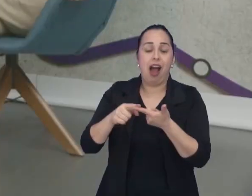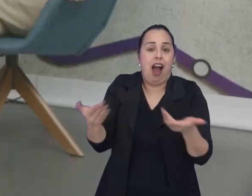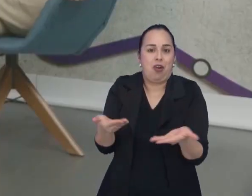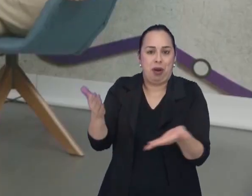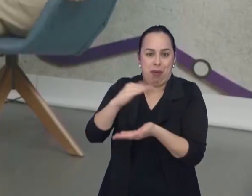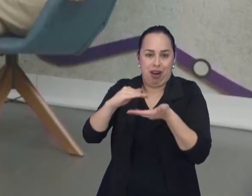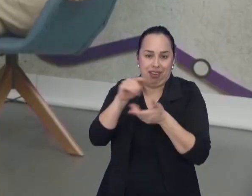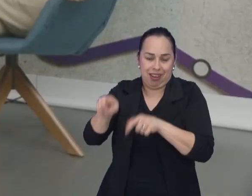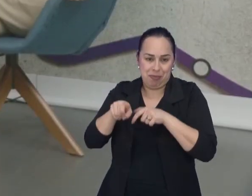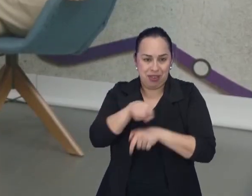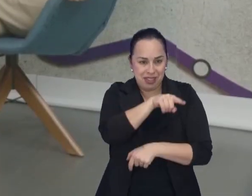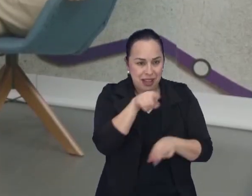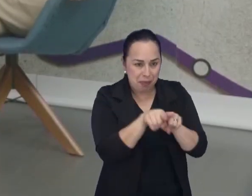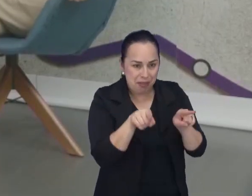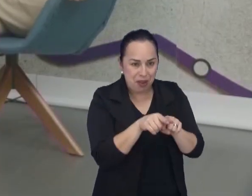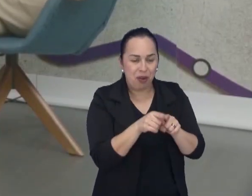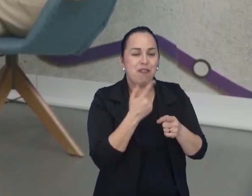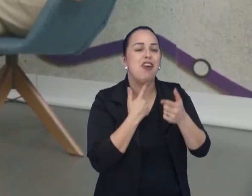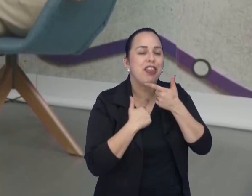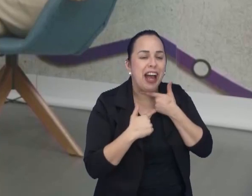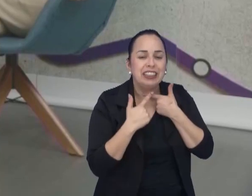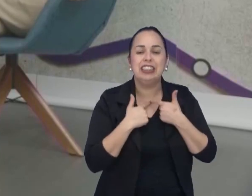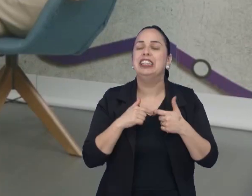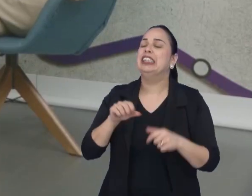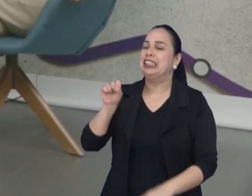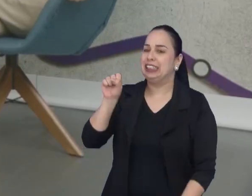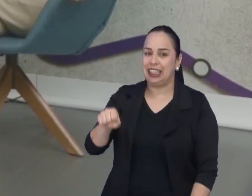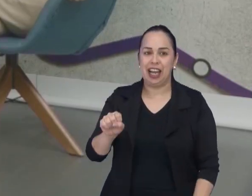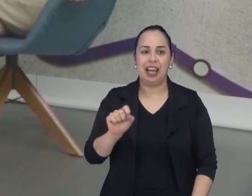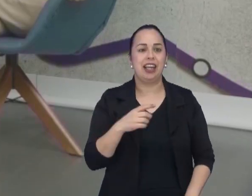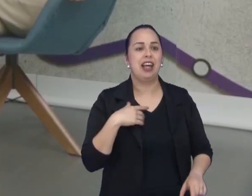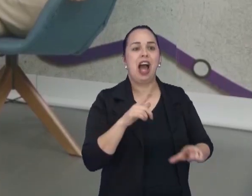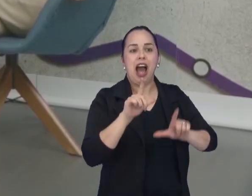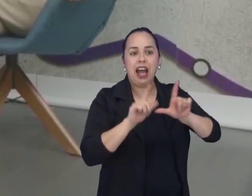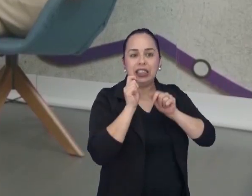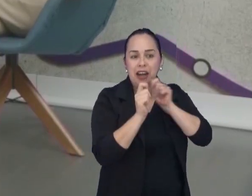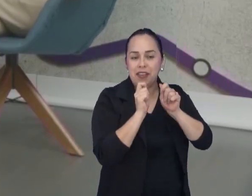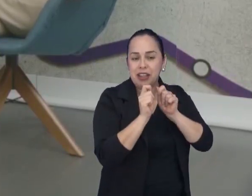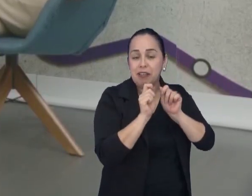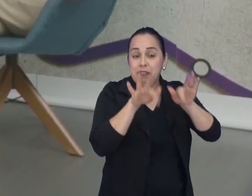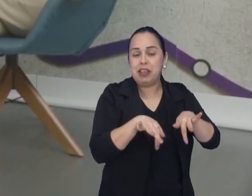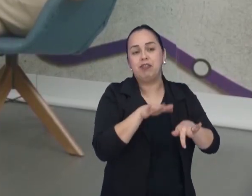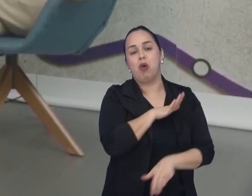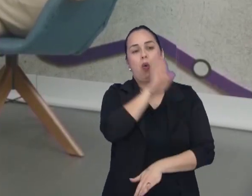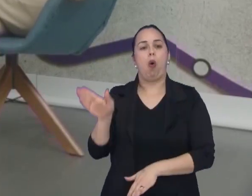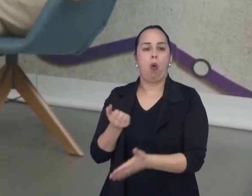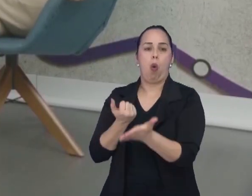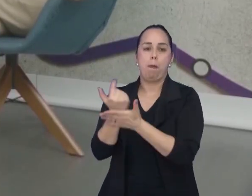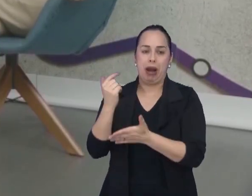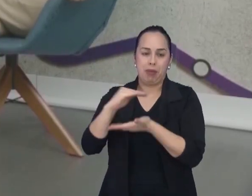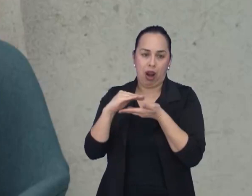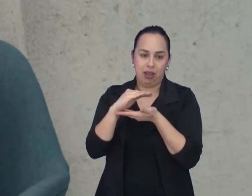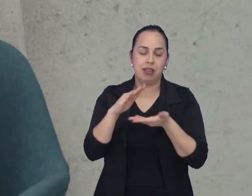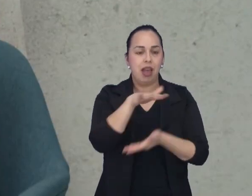Melo? Ficamos, né? Ficamos, não tem como ficamos ficar, bastante, né? viu? Sair daqui a gente vai ter que comer um bolinho 20 caipira. sabores? 20 sabores? Pois é, é um